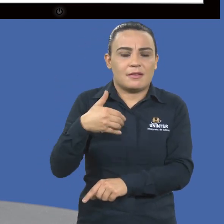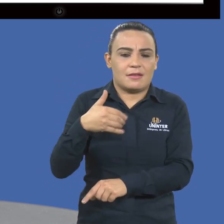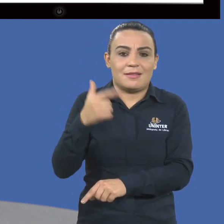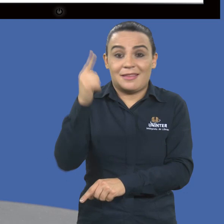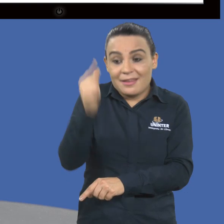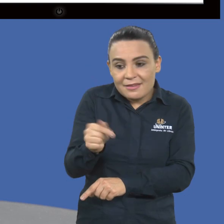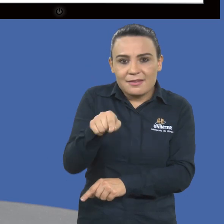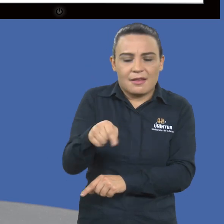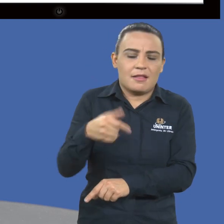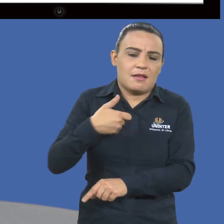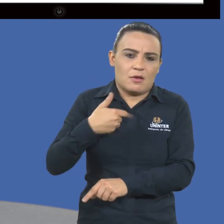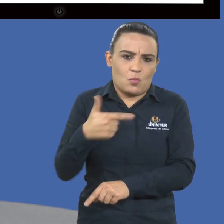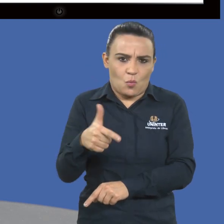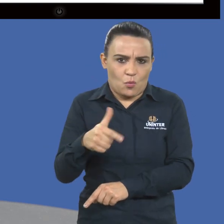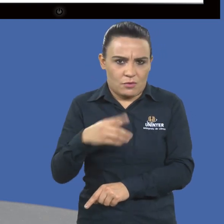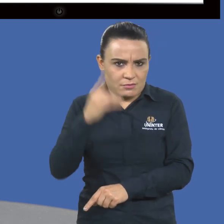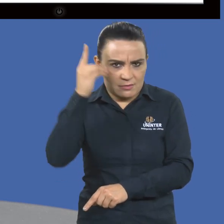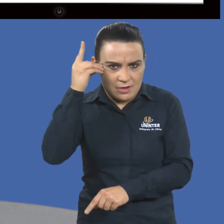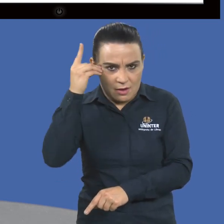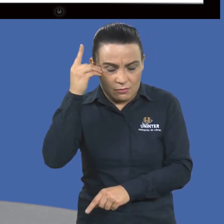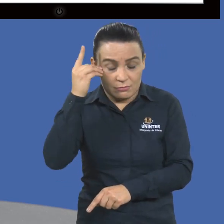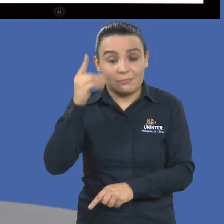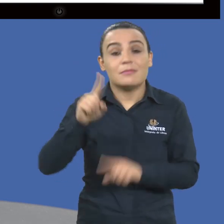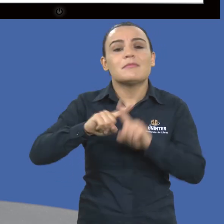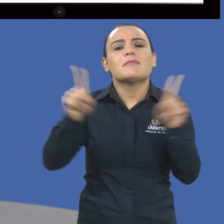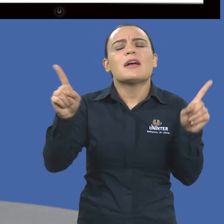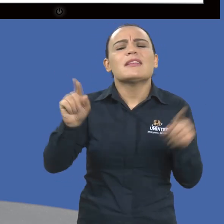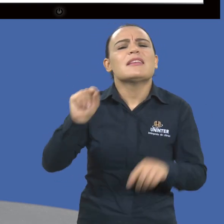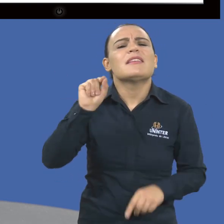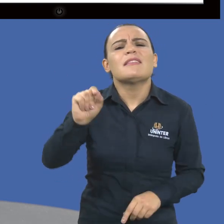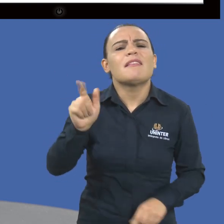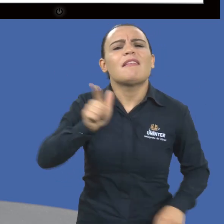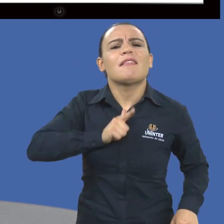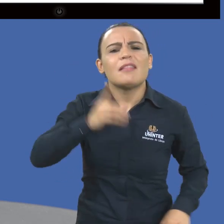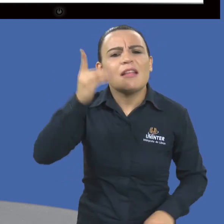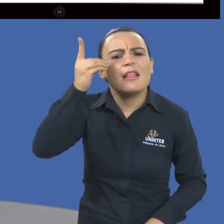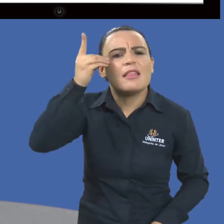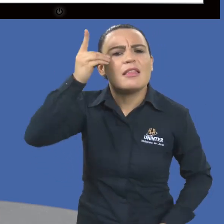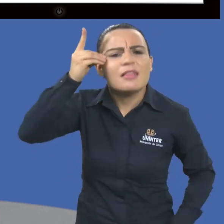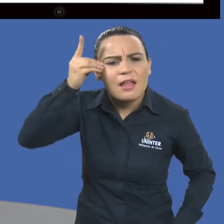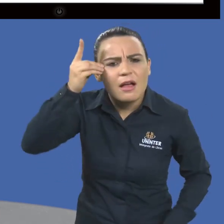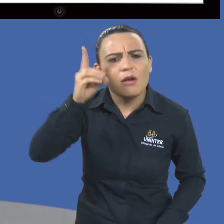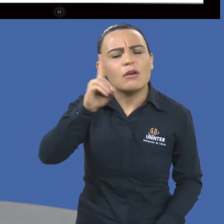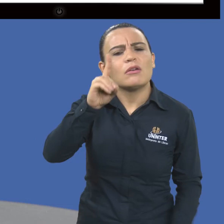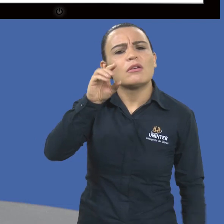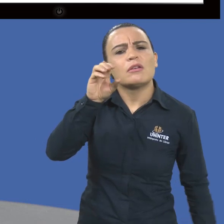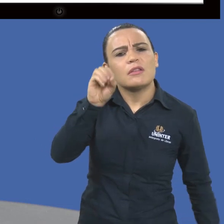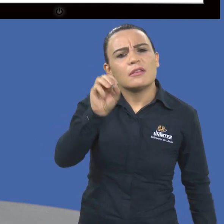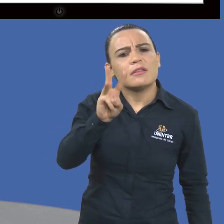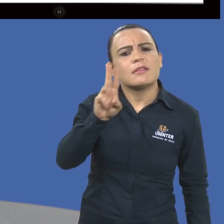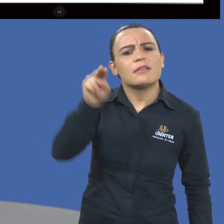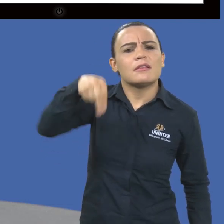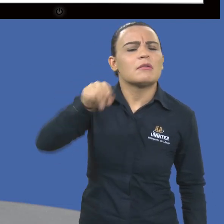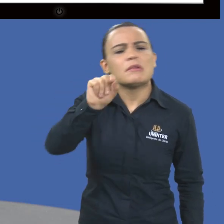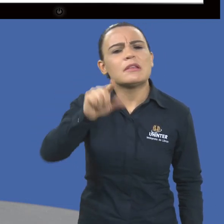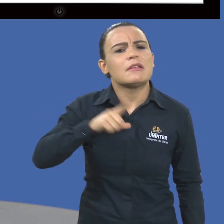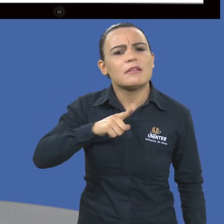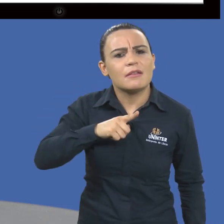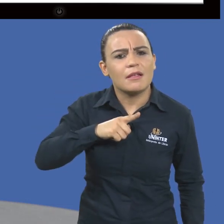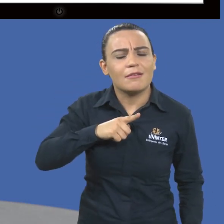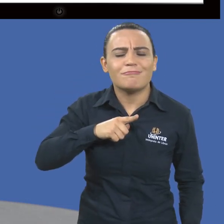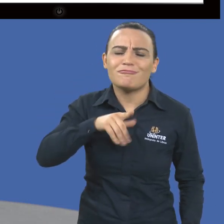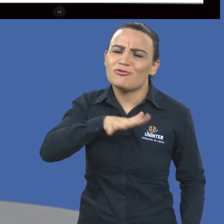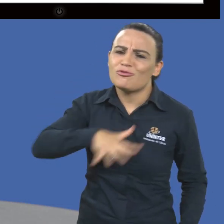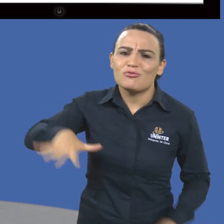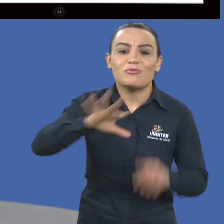Quem que tem a síndrome de Down? É a família. Esse é o foco principal, de trabalharmos